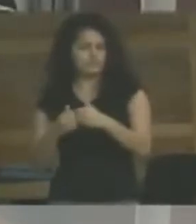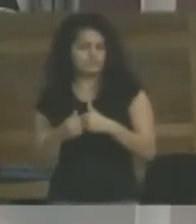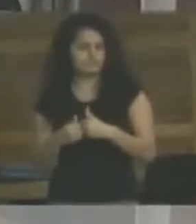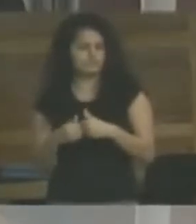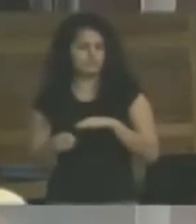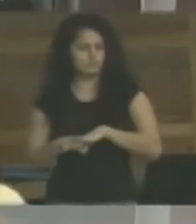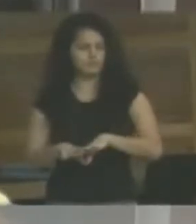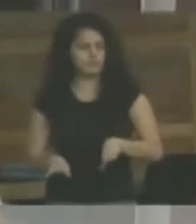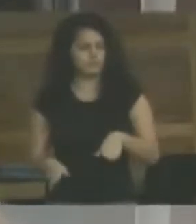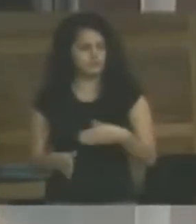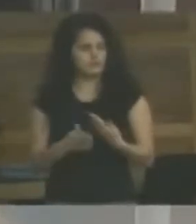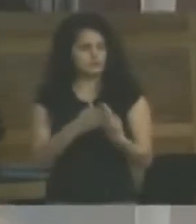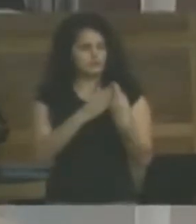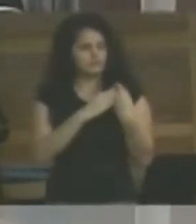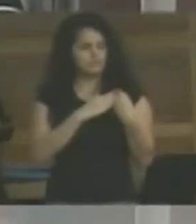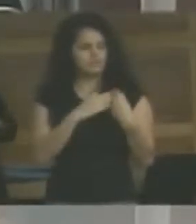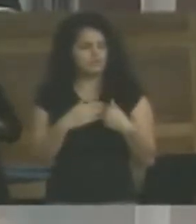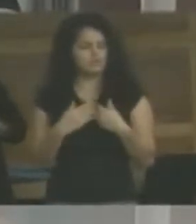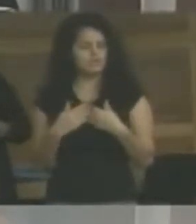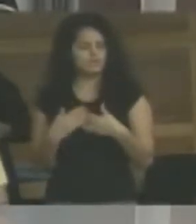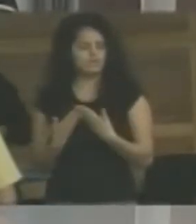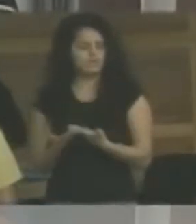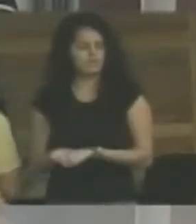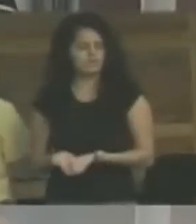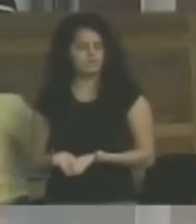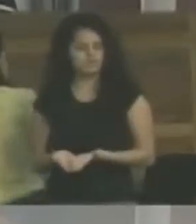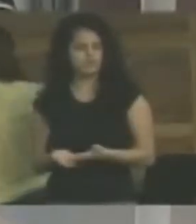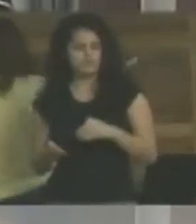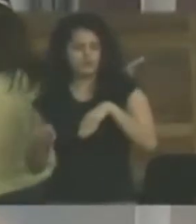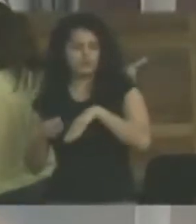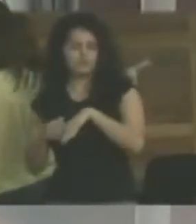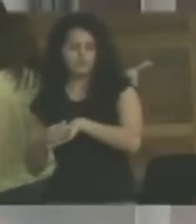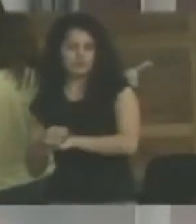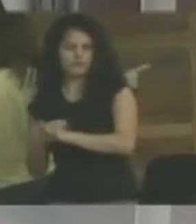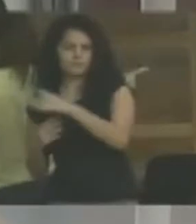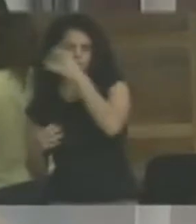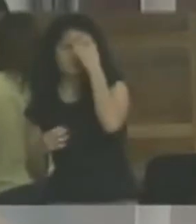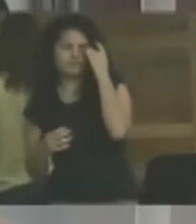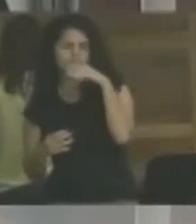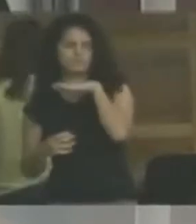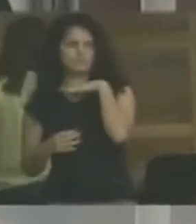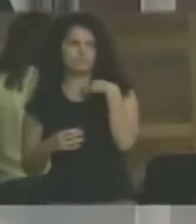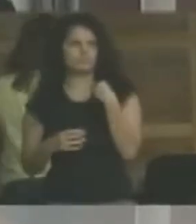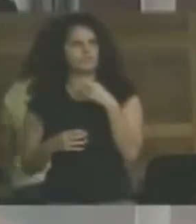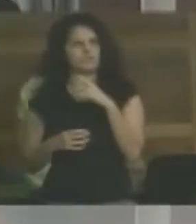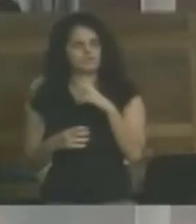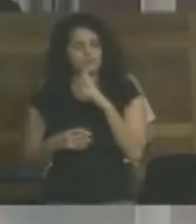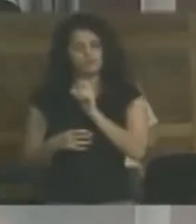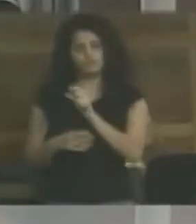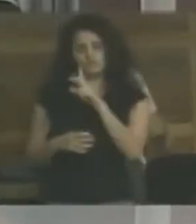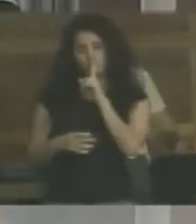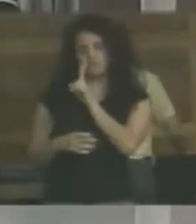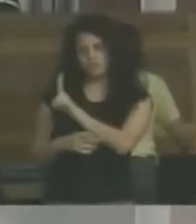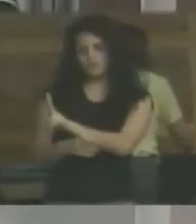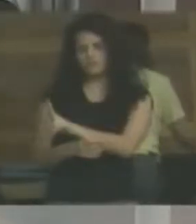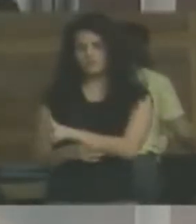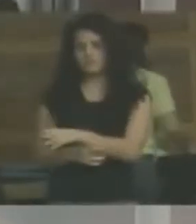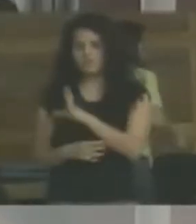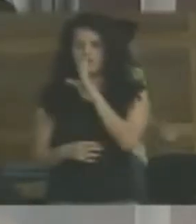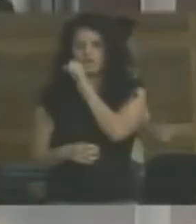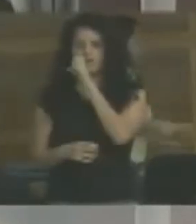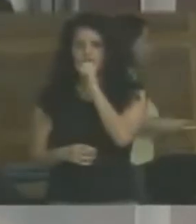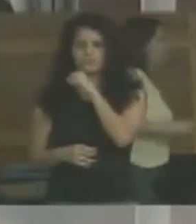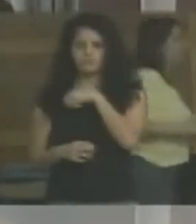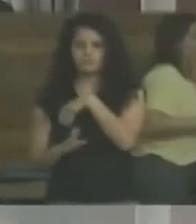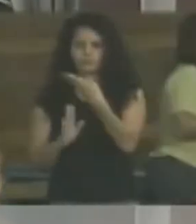apoio para quem vai velar o seu parente, seu ente querido aqui no centro. Basta observar. O sábado